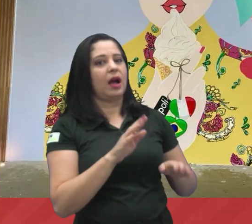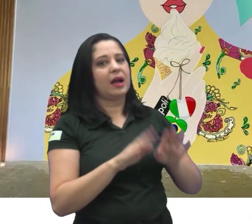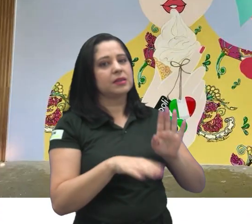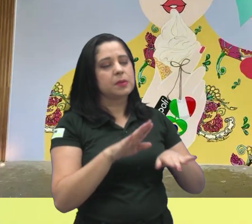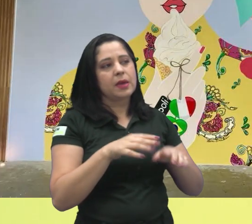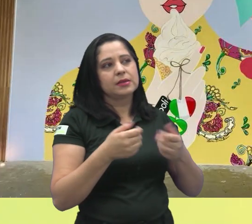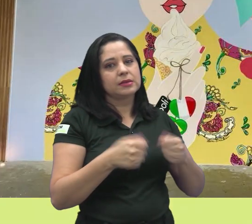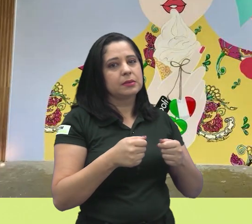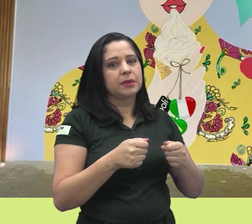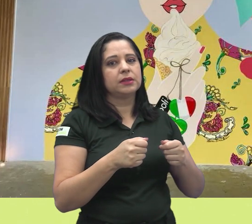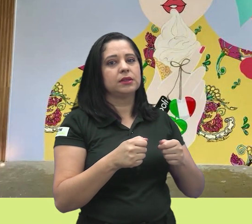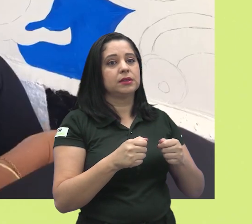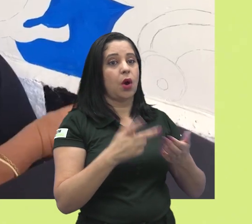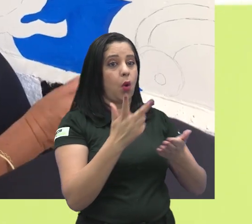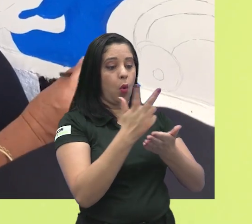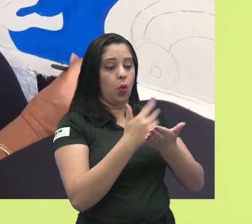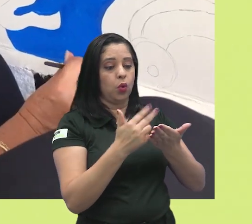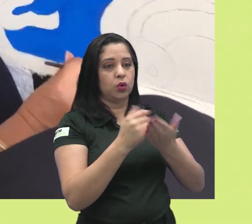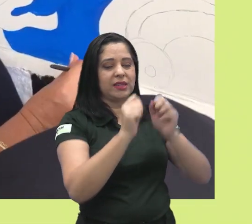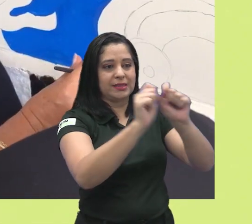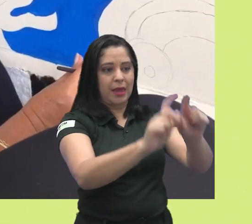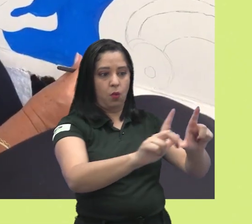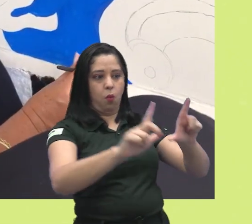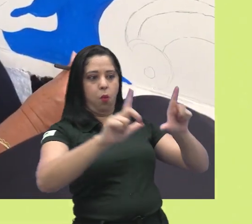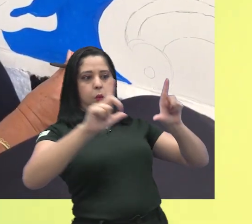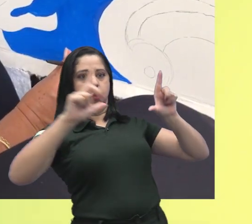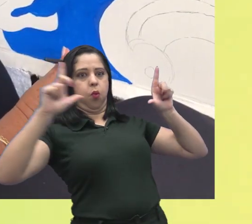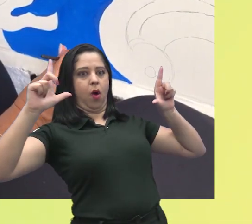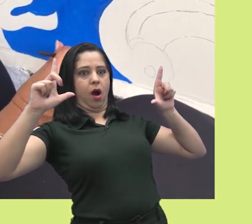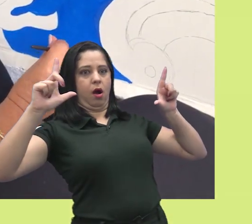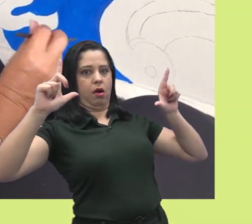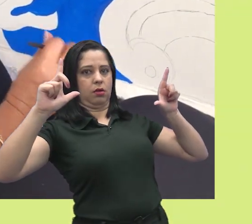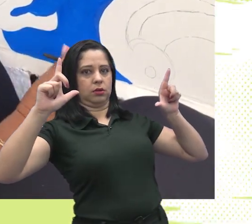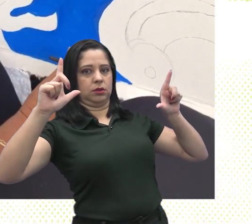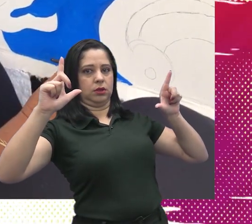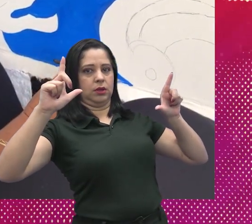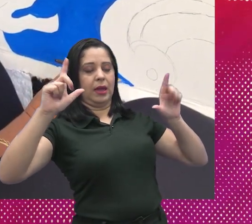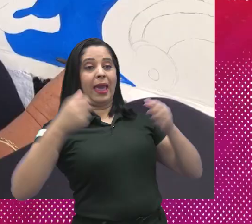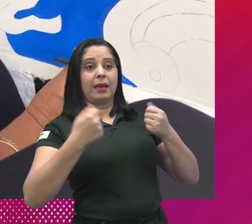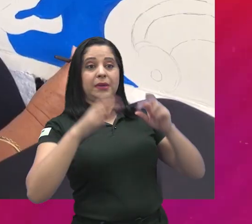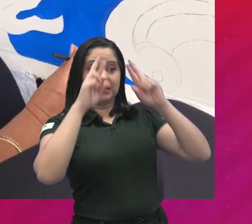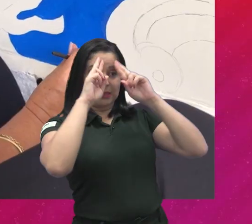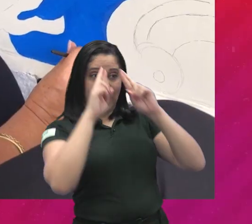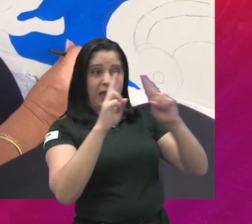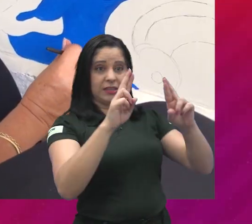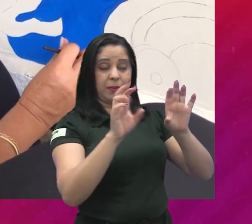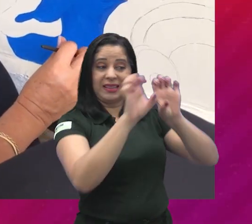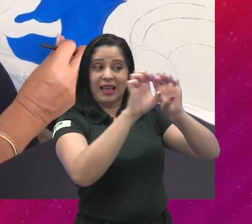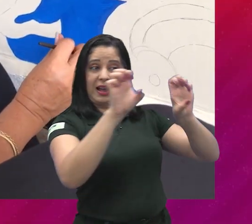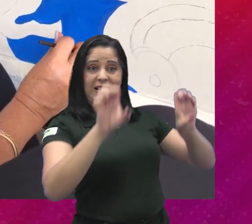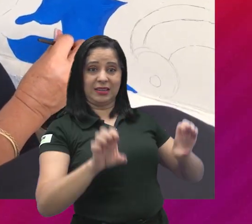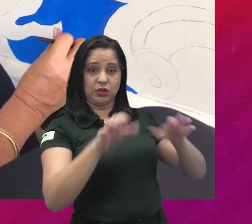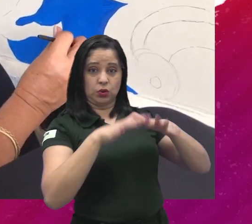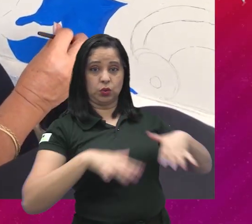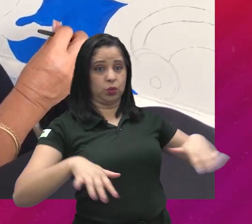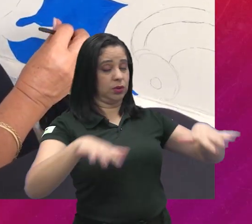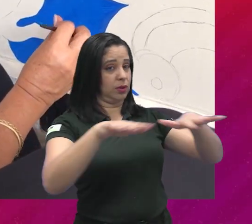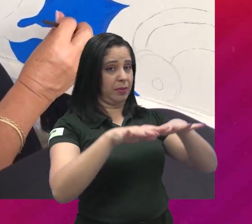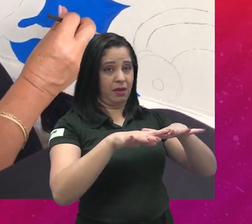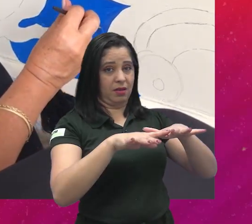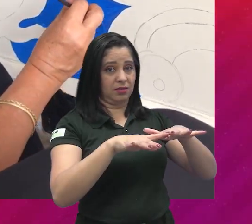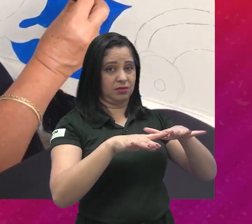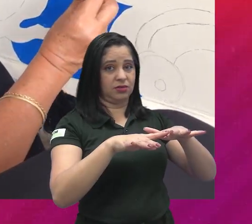parede, você tem que ampliar aquele trabalho e você tem que respeitar a estrutura do ambiente também, senão o seu